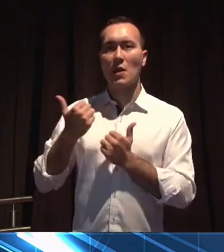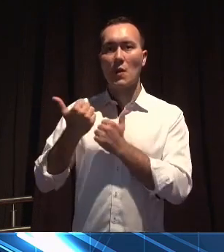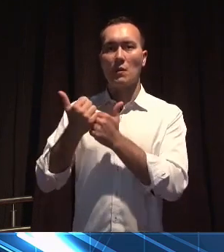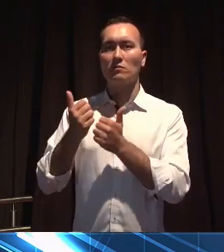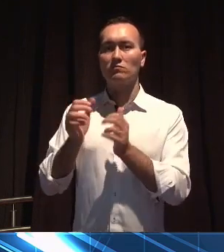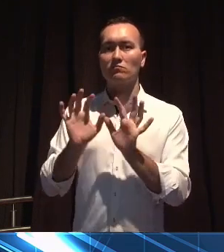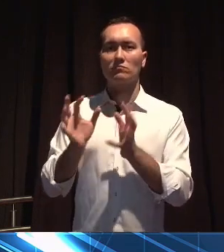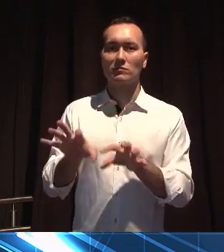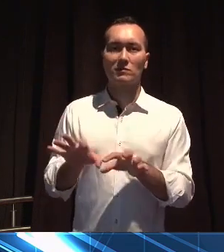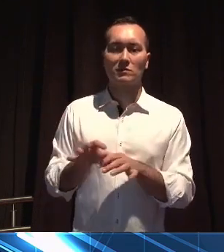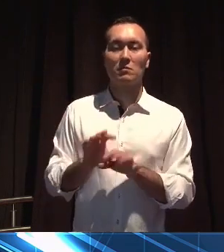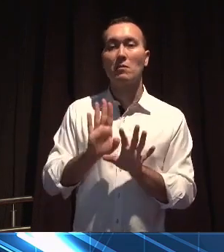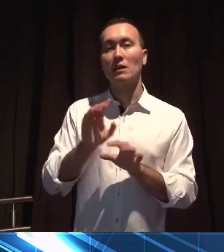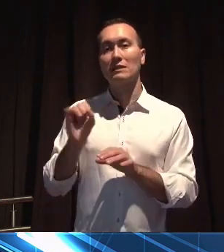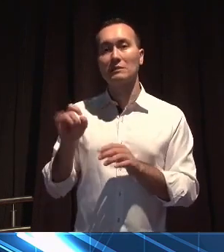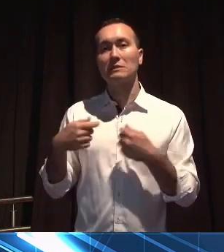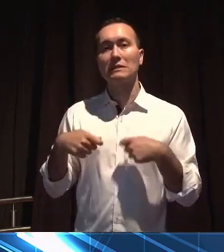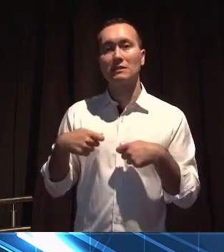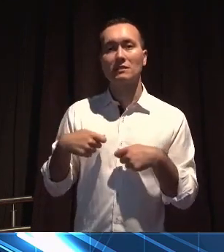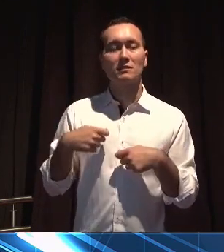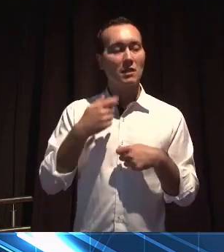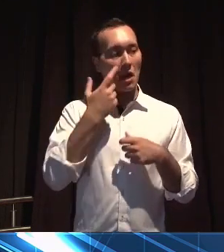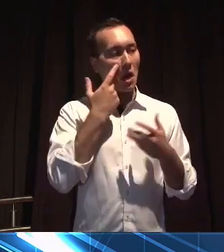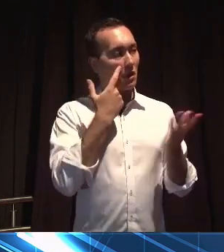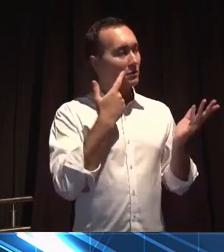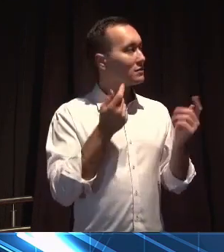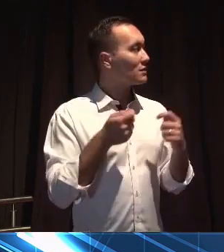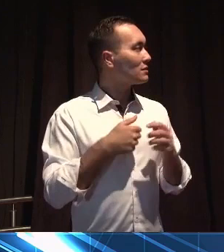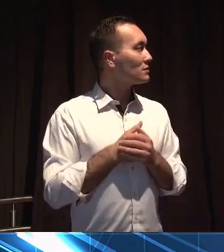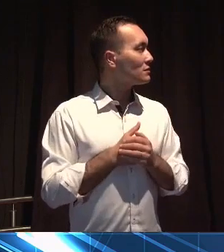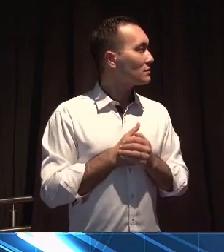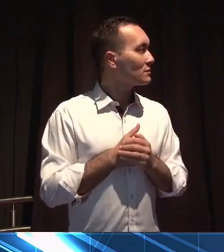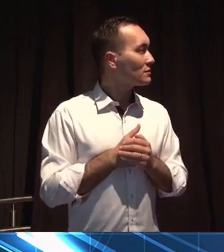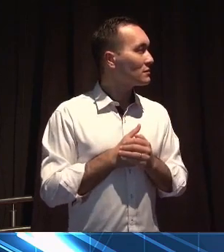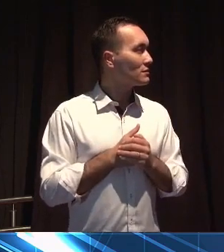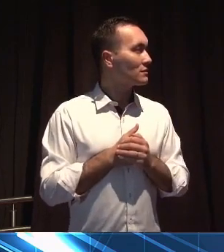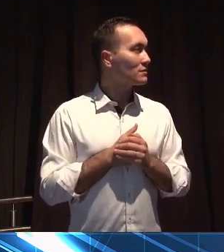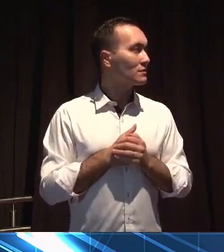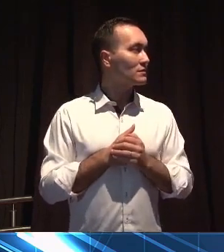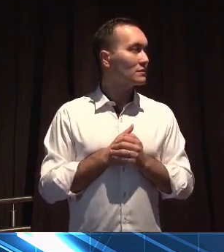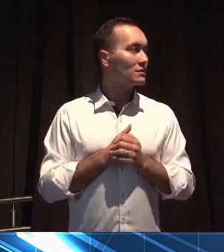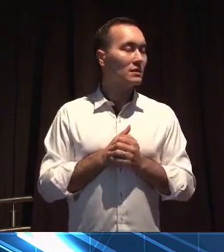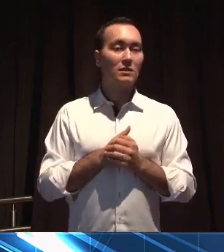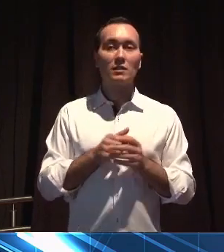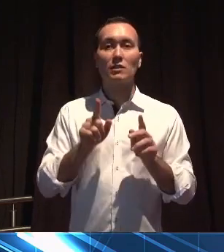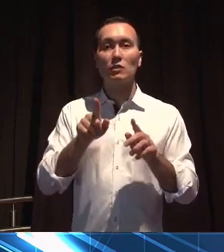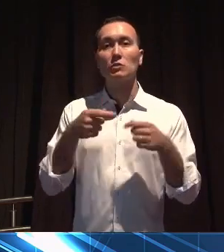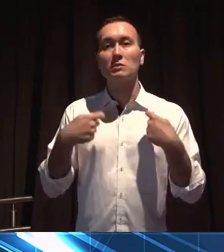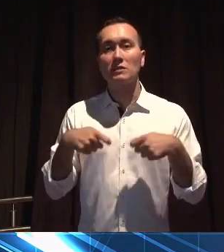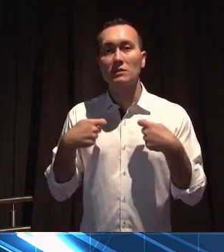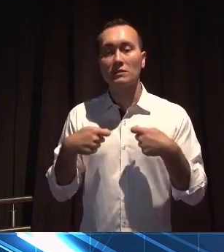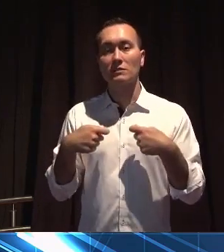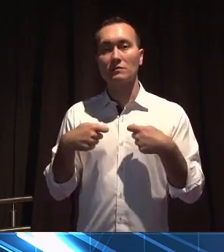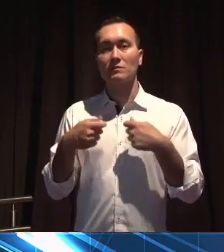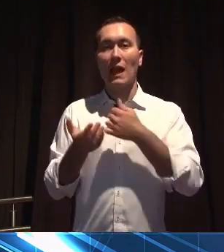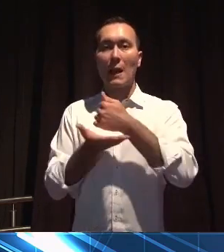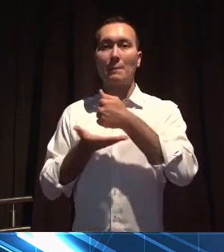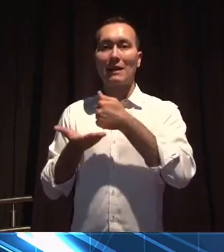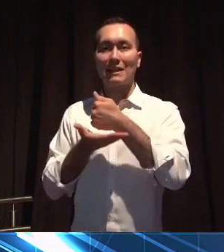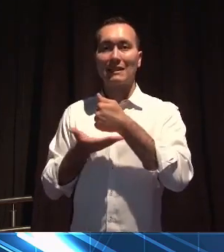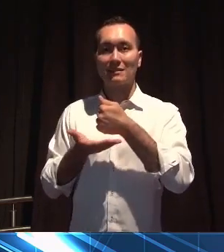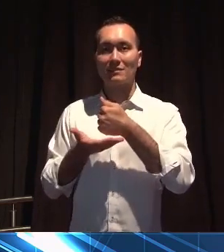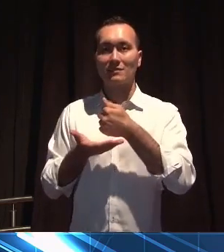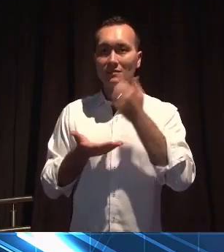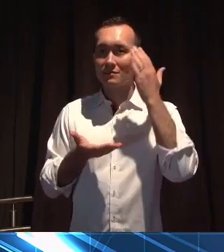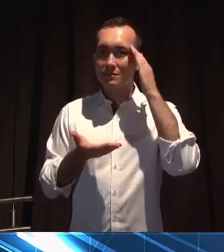Exception Isso não é um bom sinal pessoal porque você tá desligando o comportamento da mãe você tá quebrando a ideia de fazer tudo